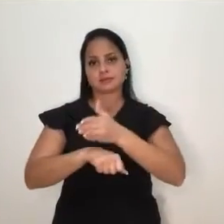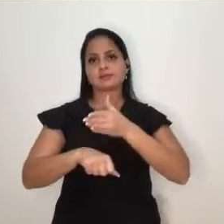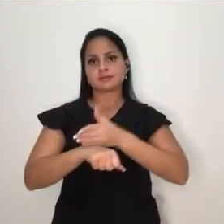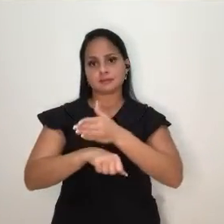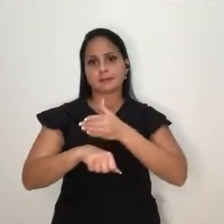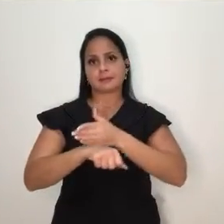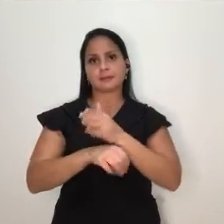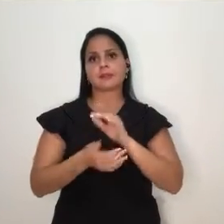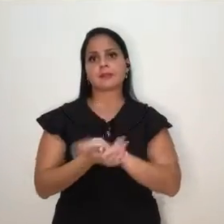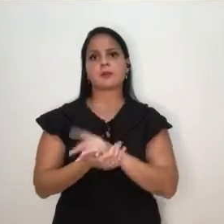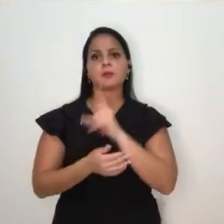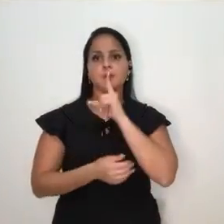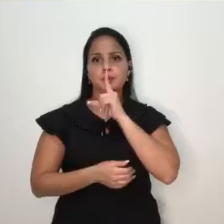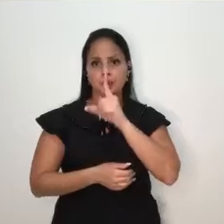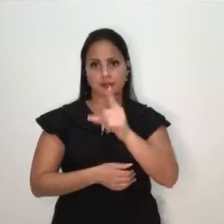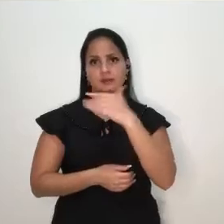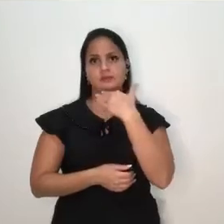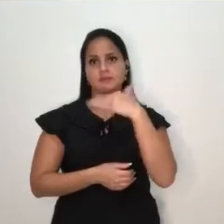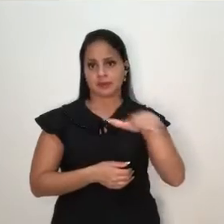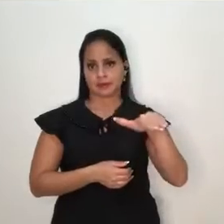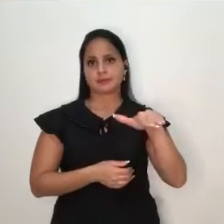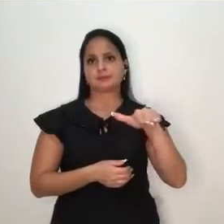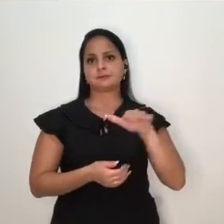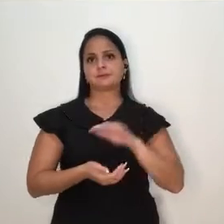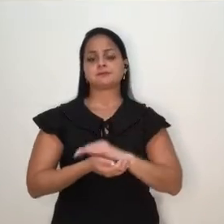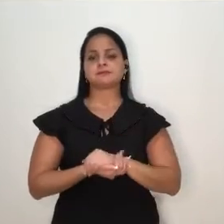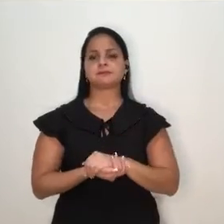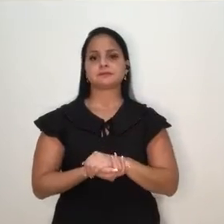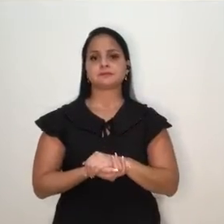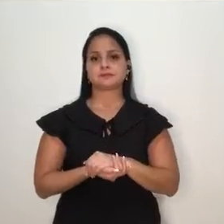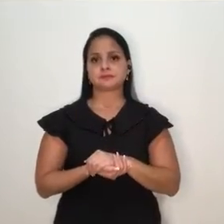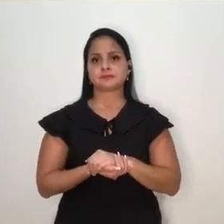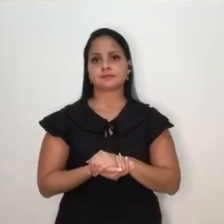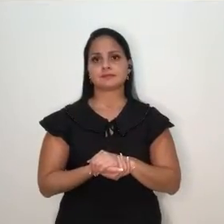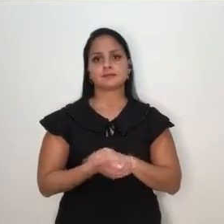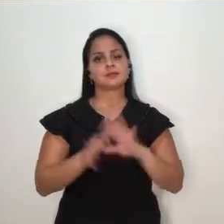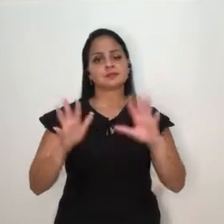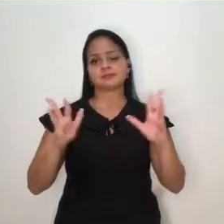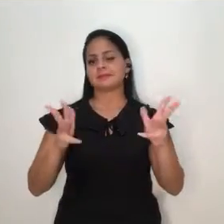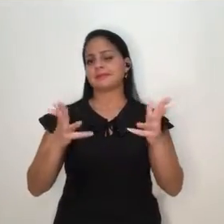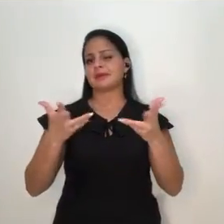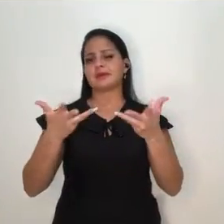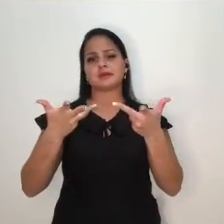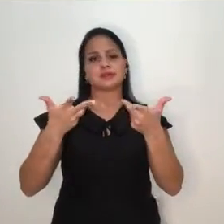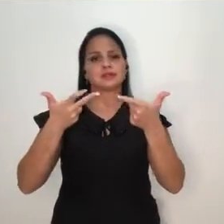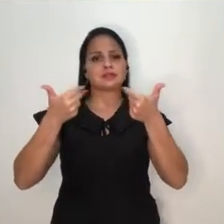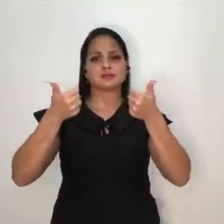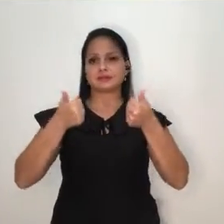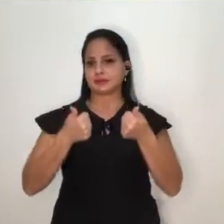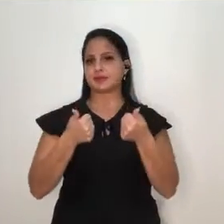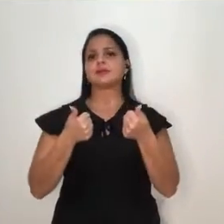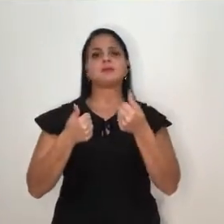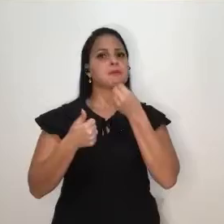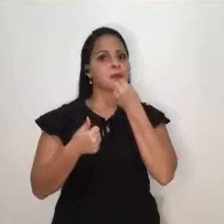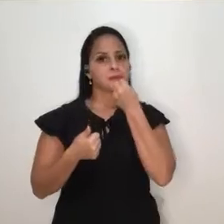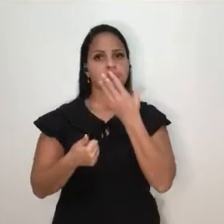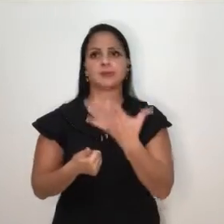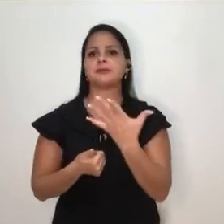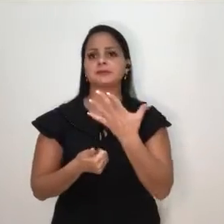E eu fiquei 1 ano e meio lá. E foi incrível, foi muito